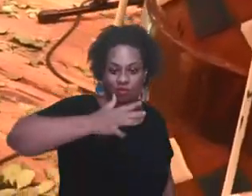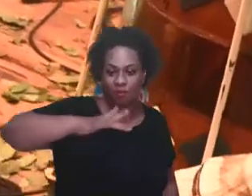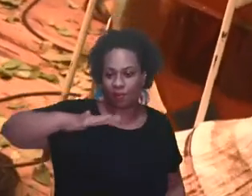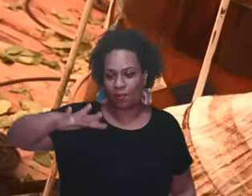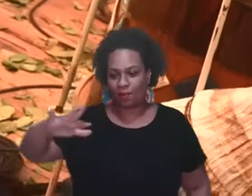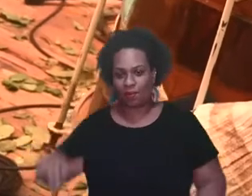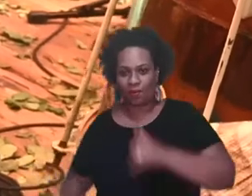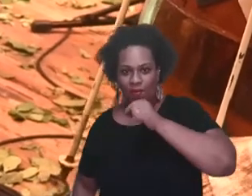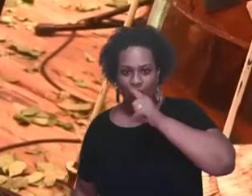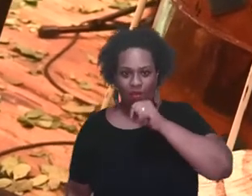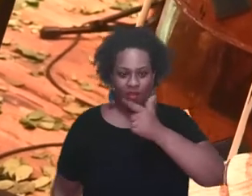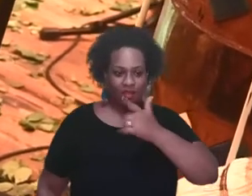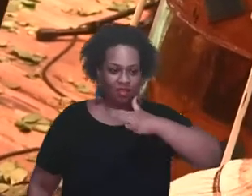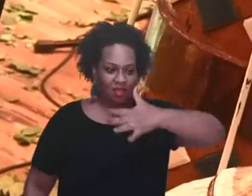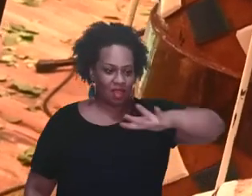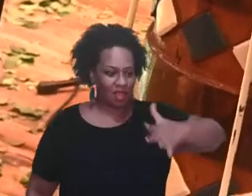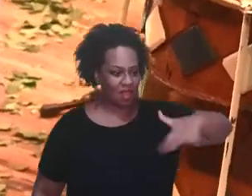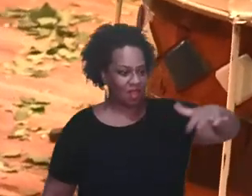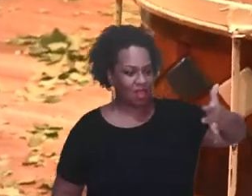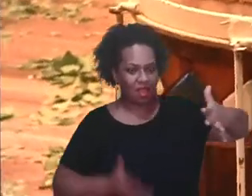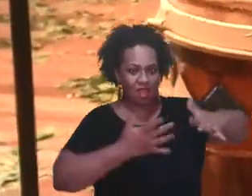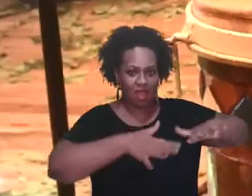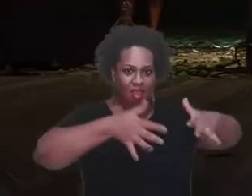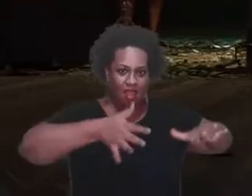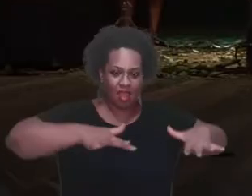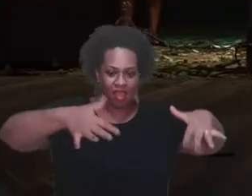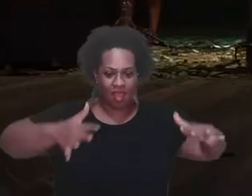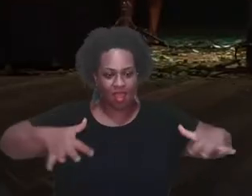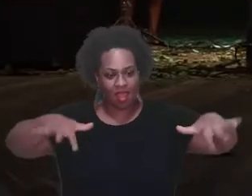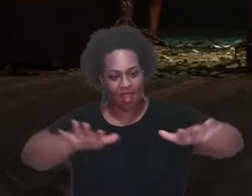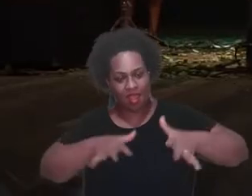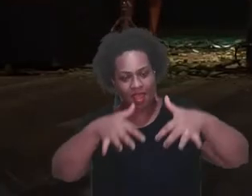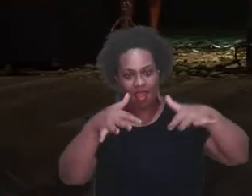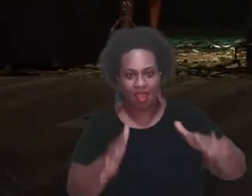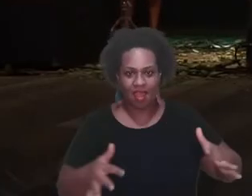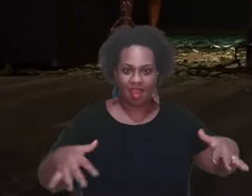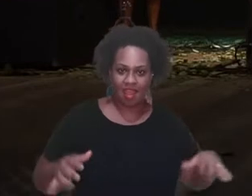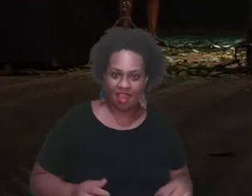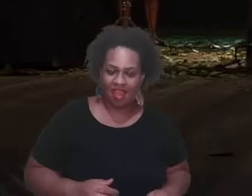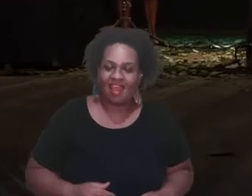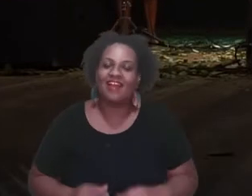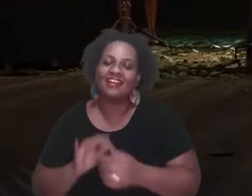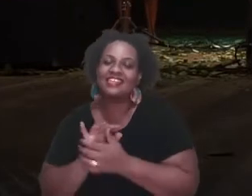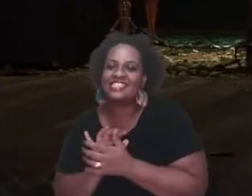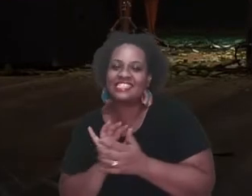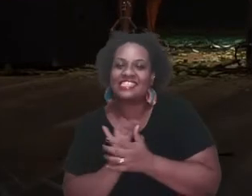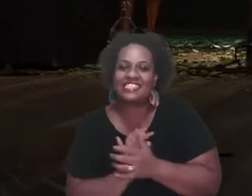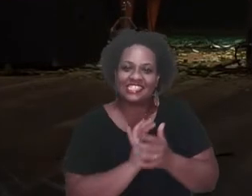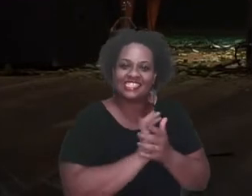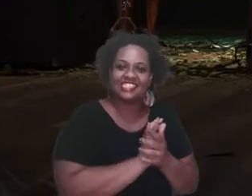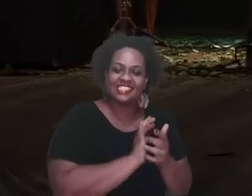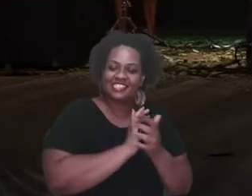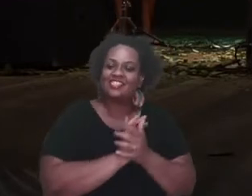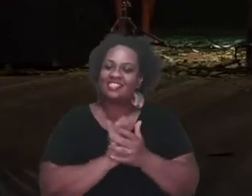O ar é amarela variar o bar Maré Maré Maré